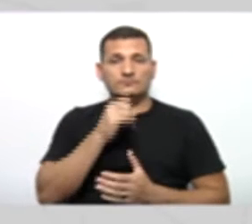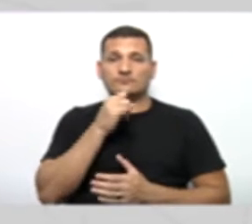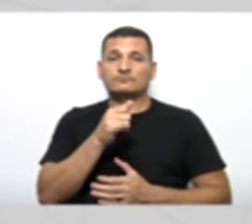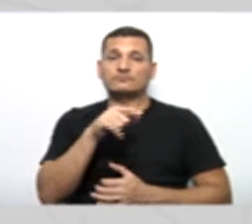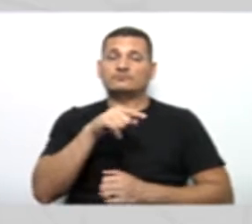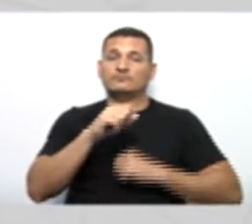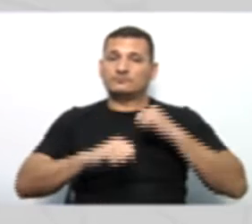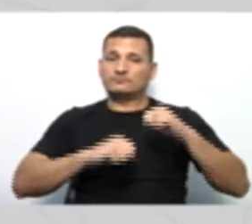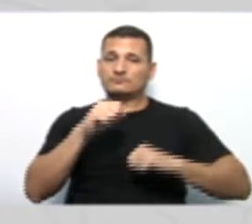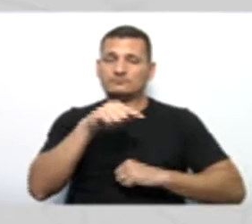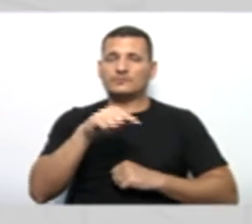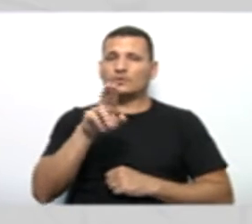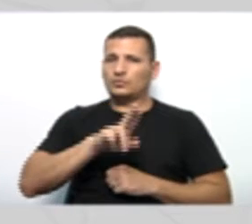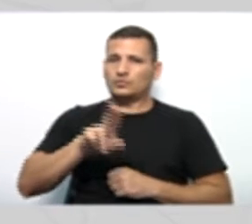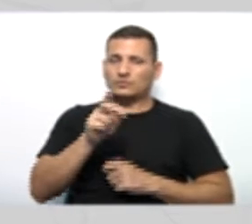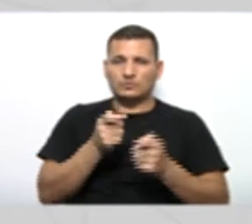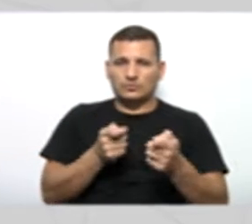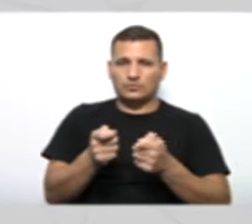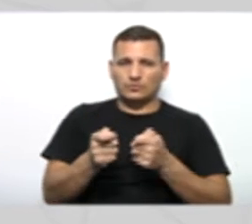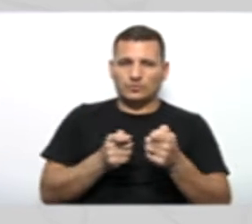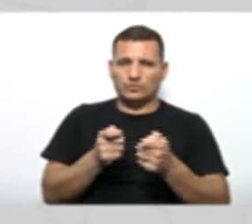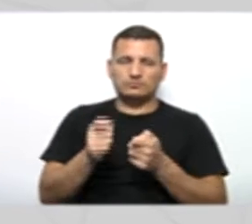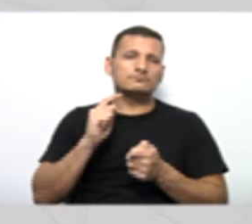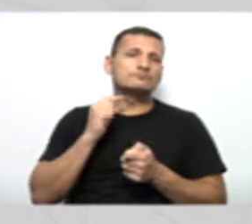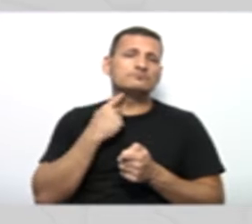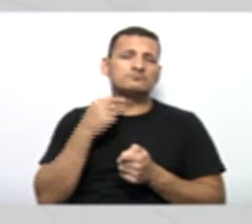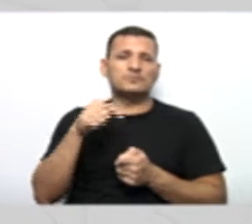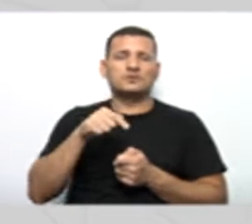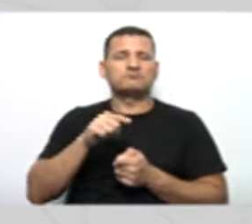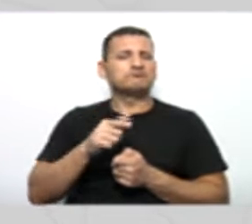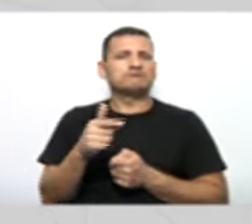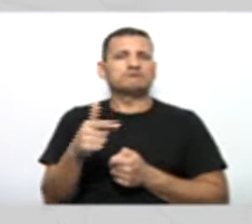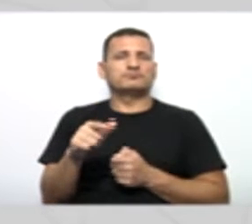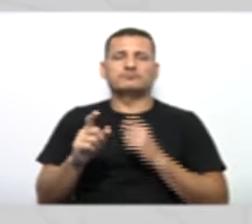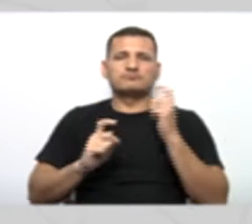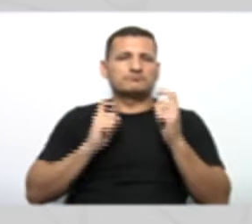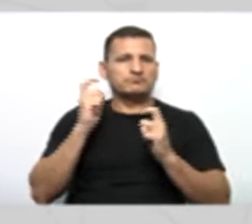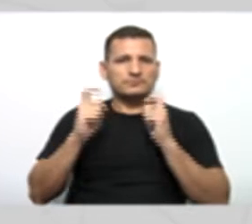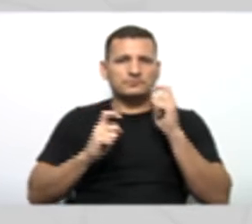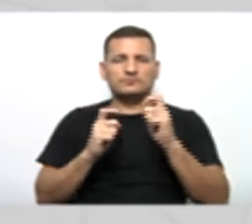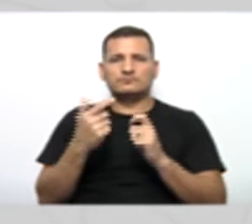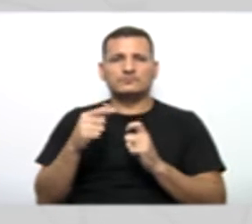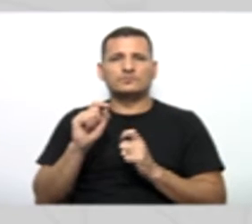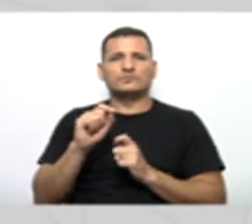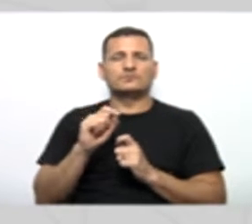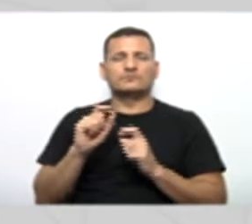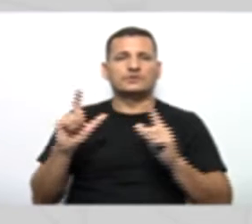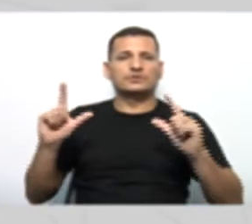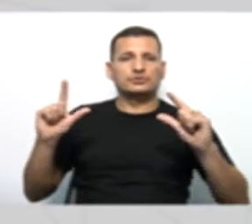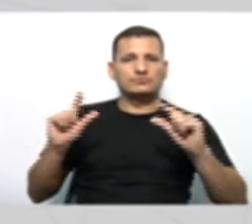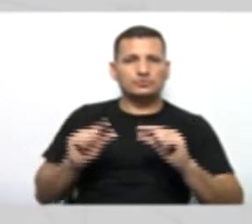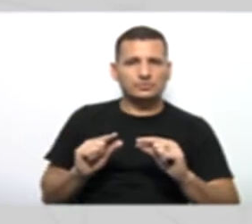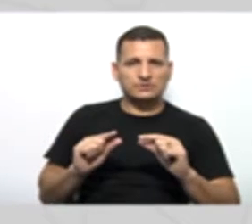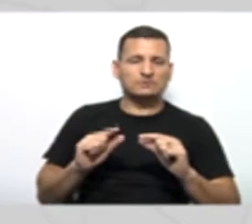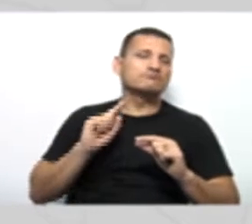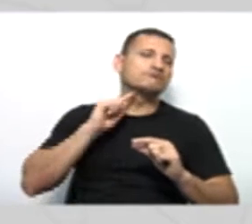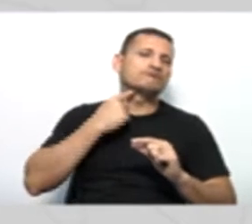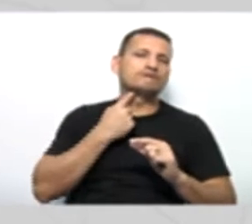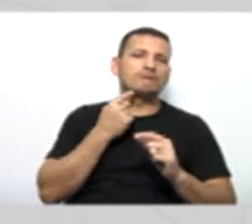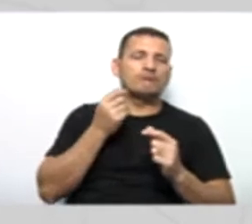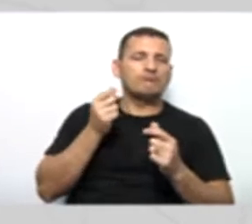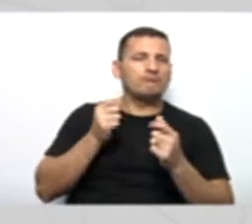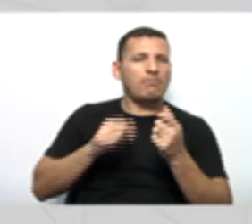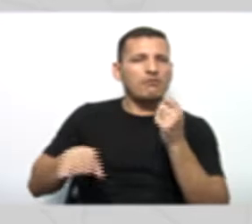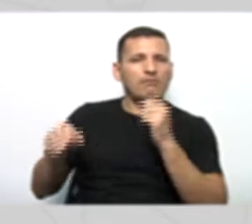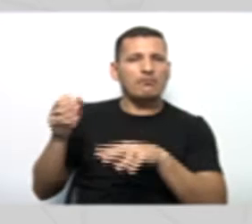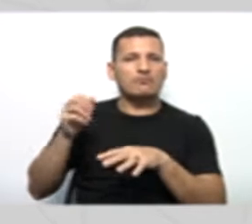utilizando o controle da poluição, ela não vai se preocupar em reduzir a quantidade de poluentes que ela produz. Ela vai